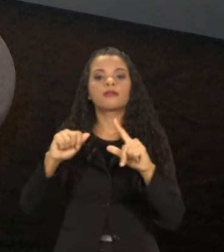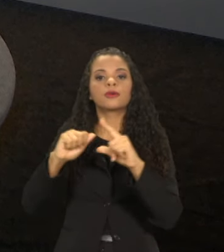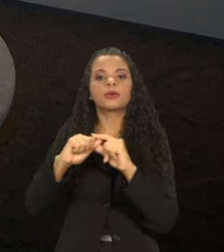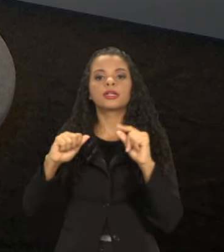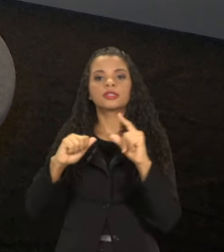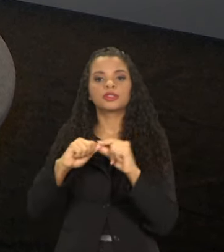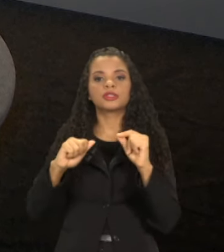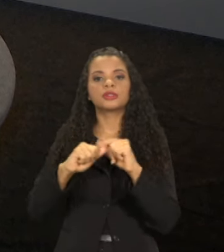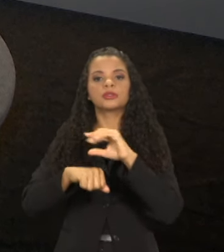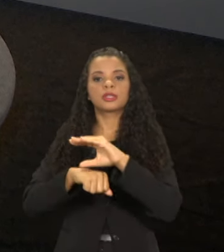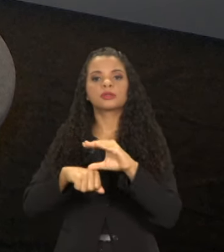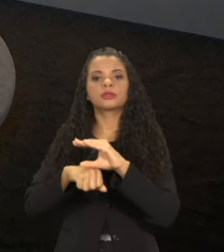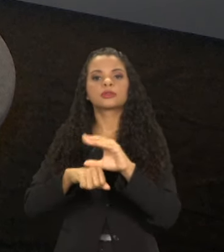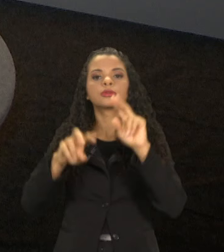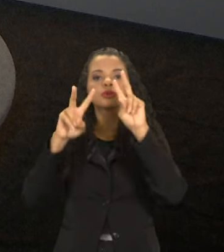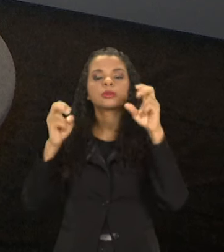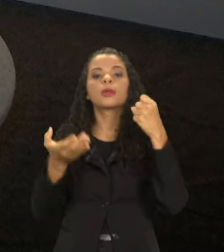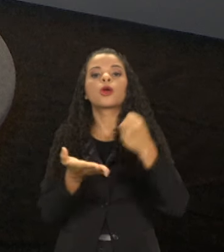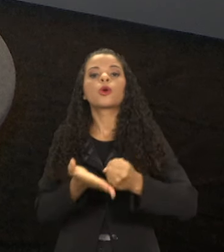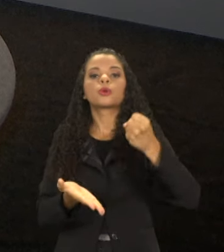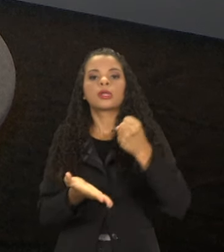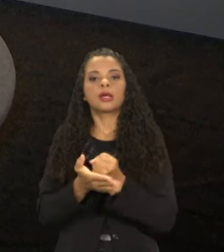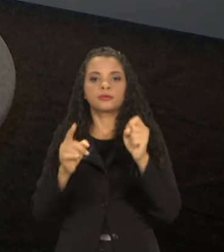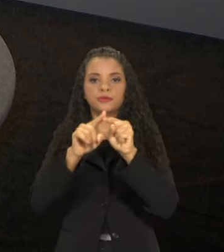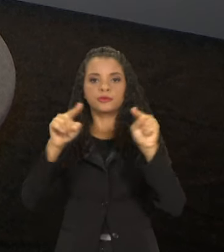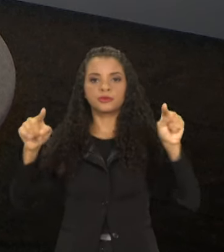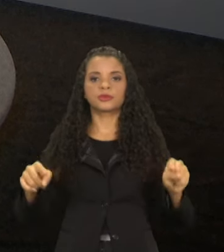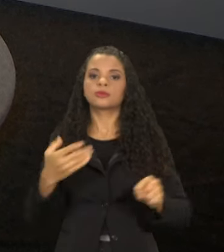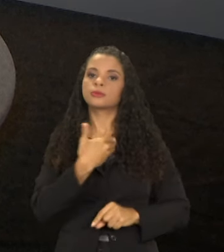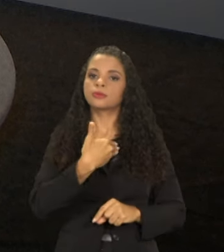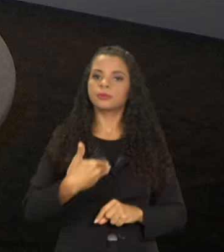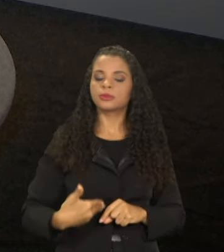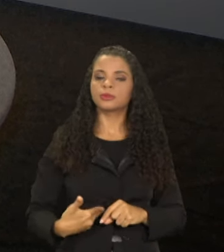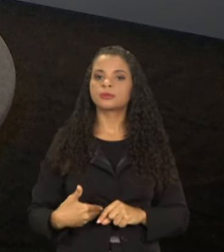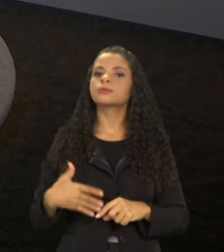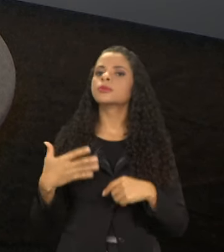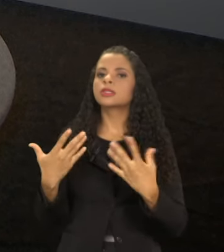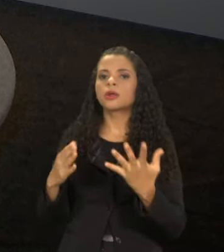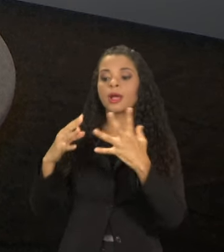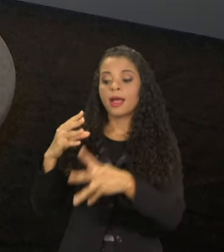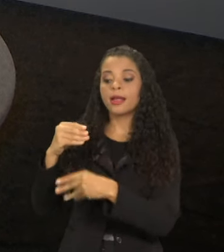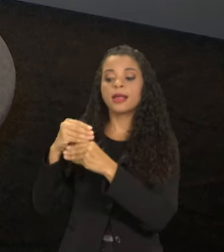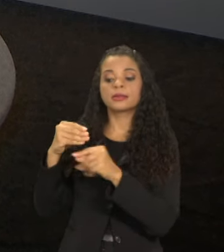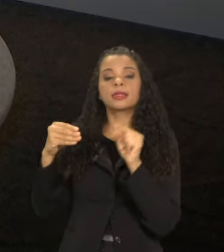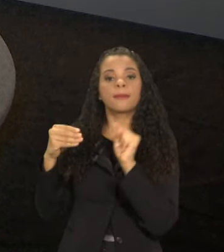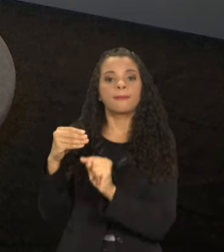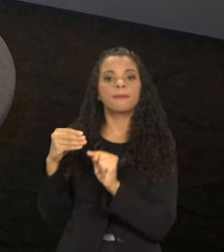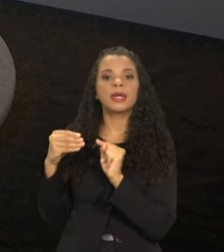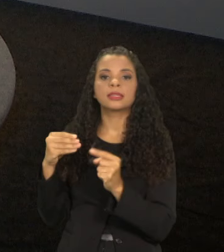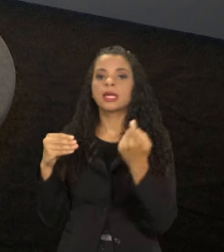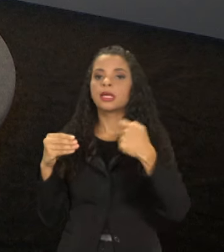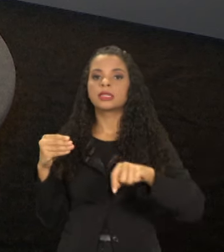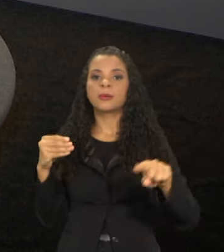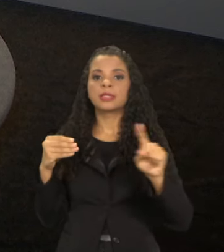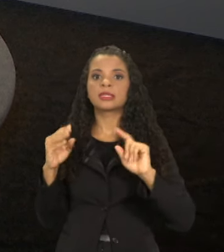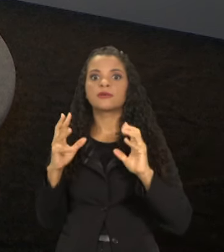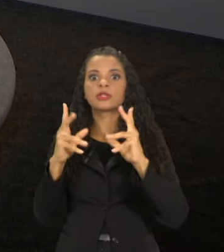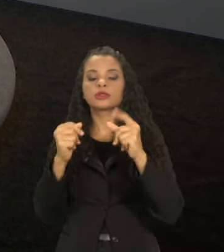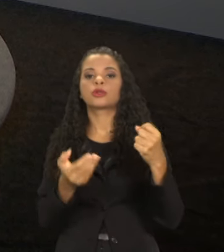dos servidores públicos. Ou seja, com aquela emenda, não precisava mais que todos fossem contratados de acordo